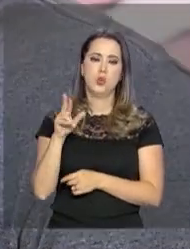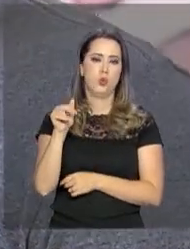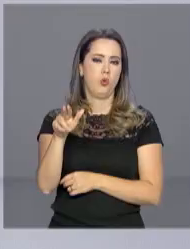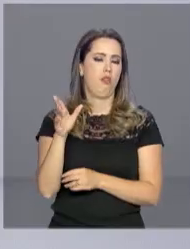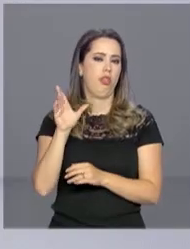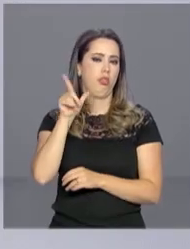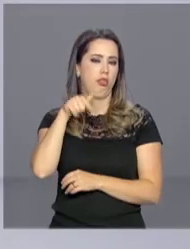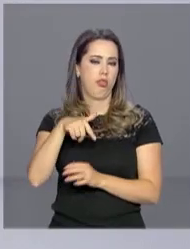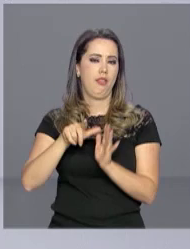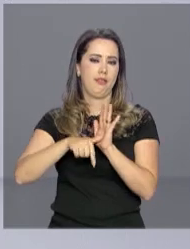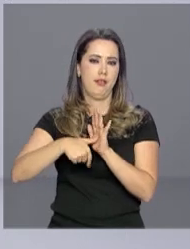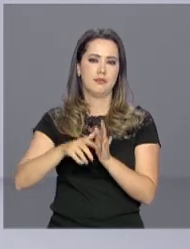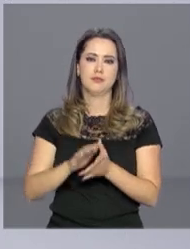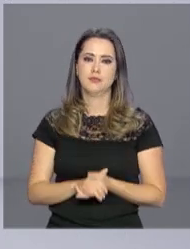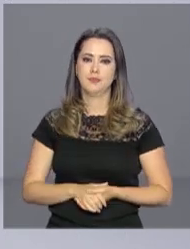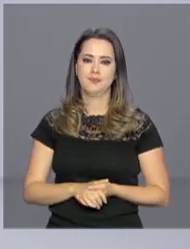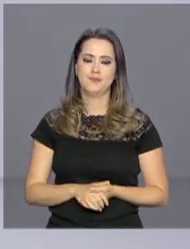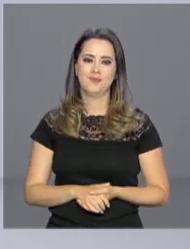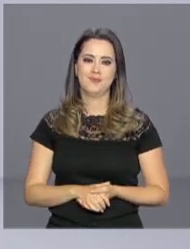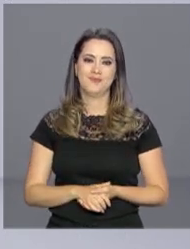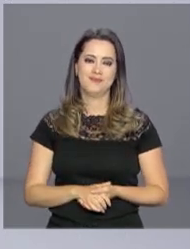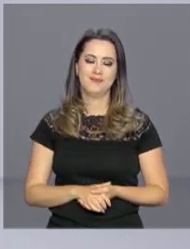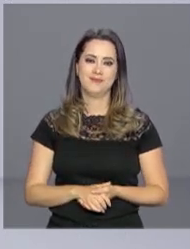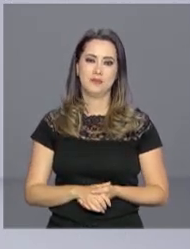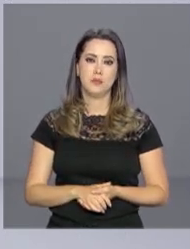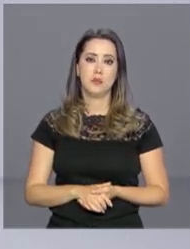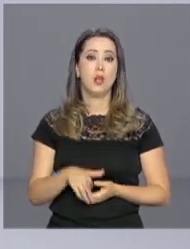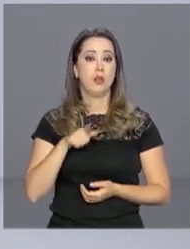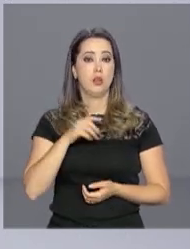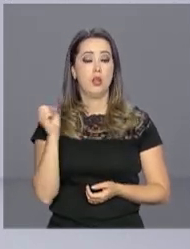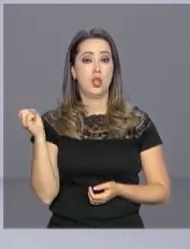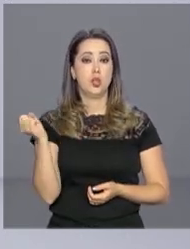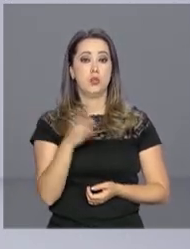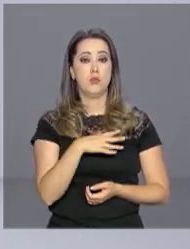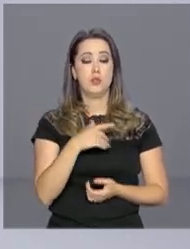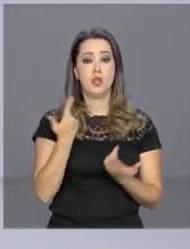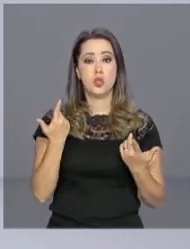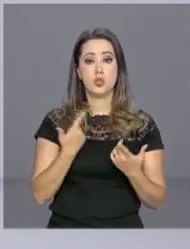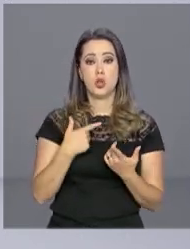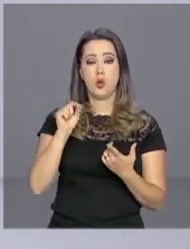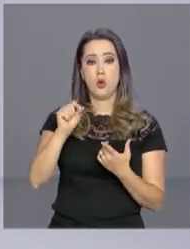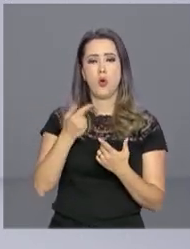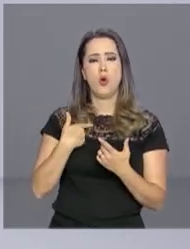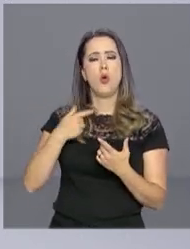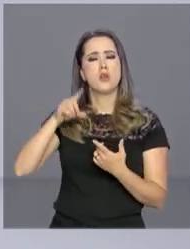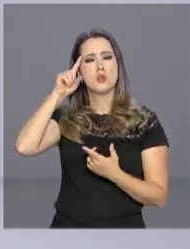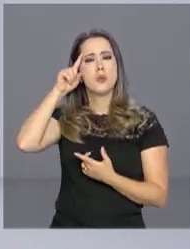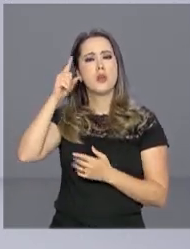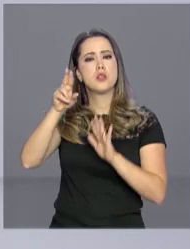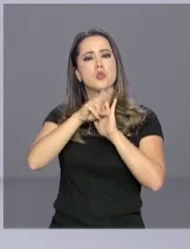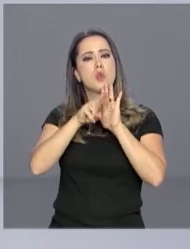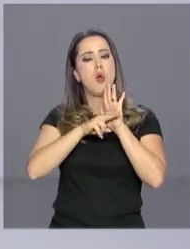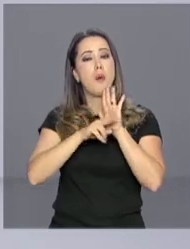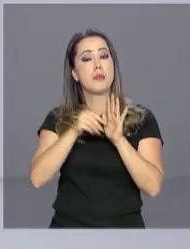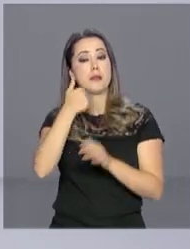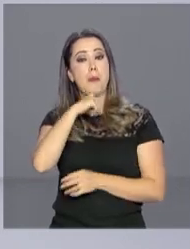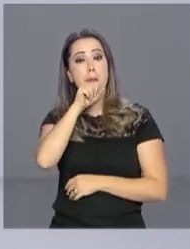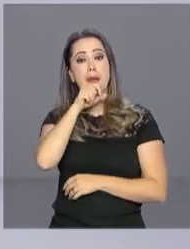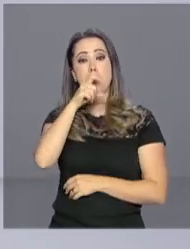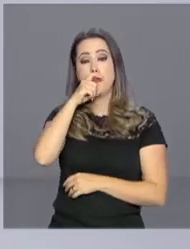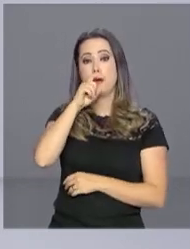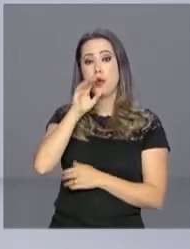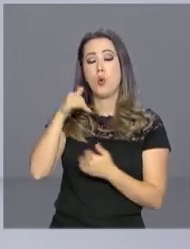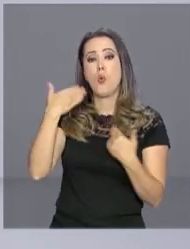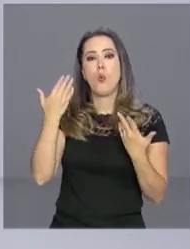tarde e tem novidades sobre a classificação indicativa aquelas normas que orientam pais e responsáveis sobre